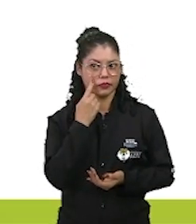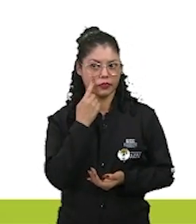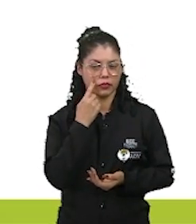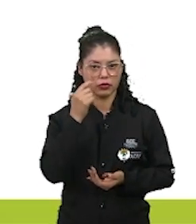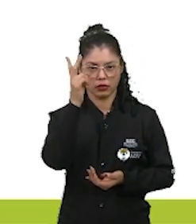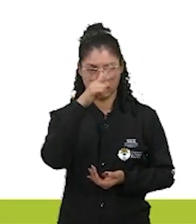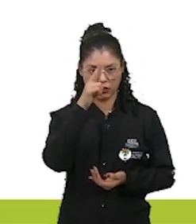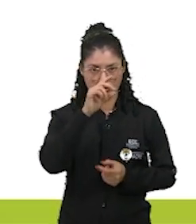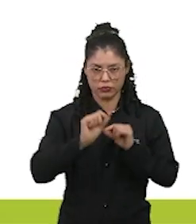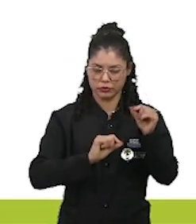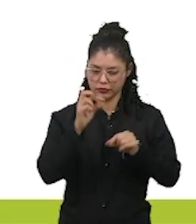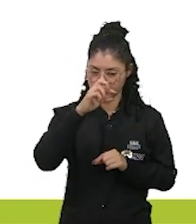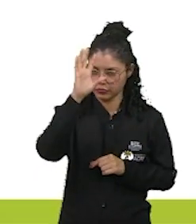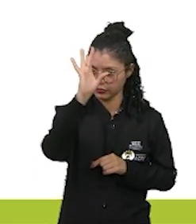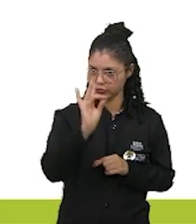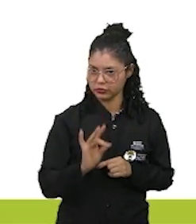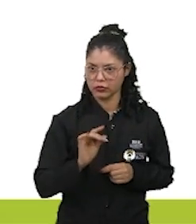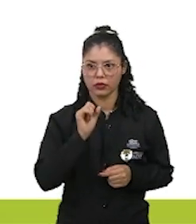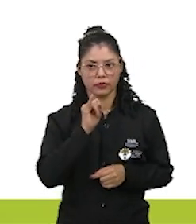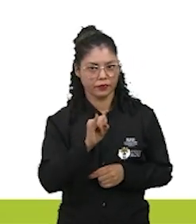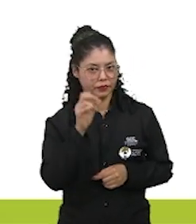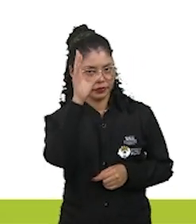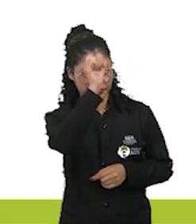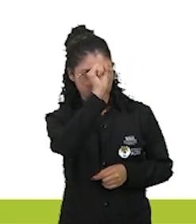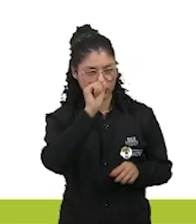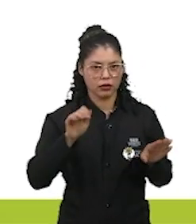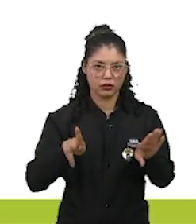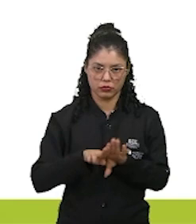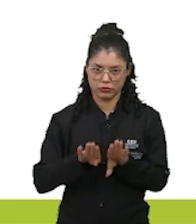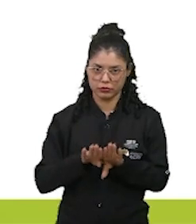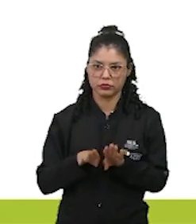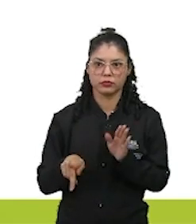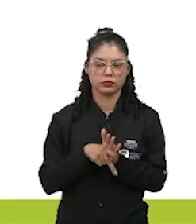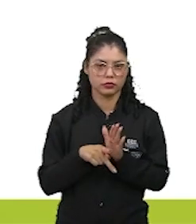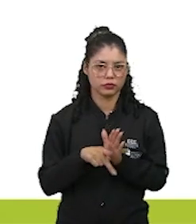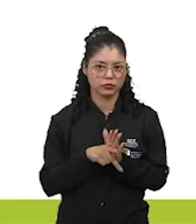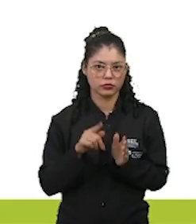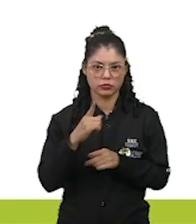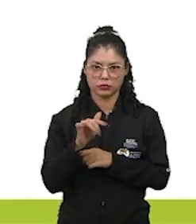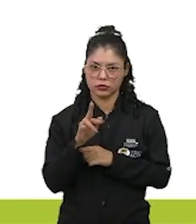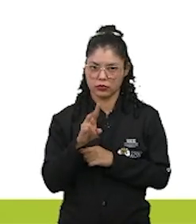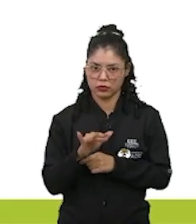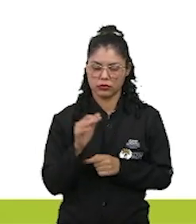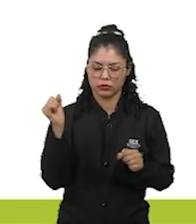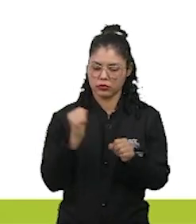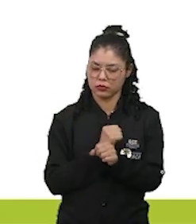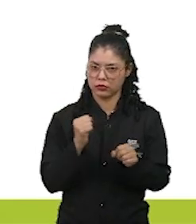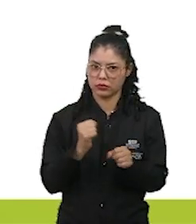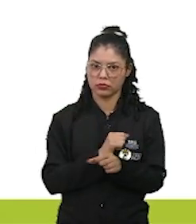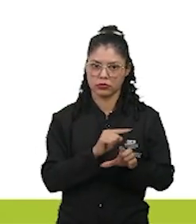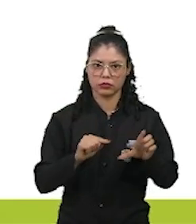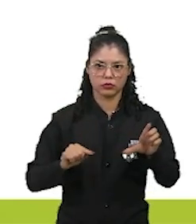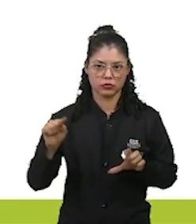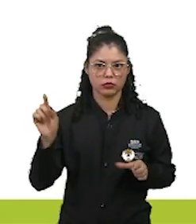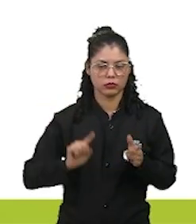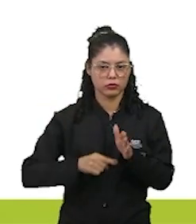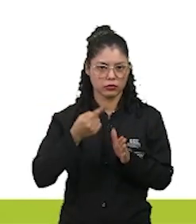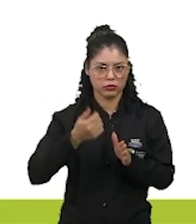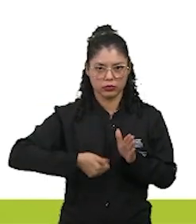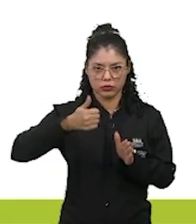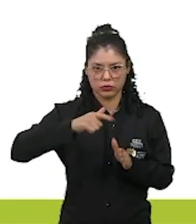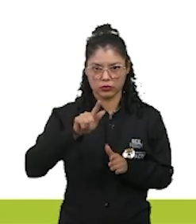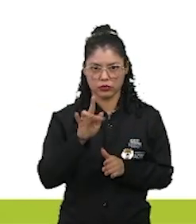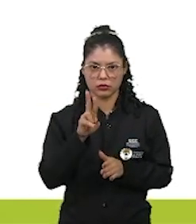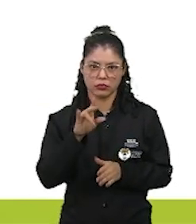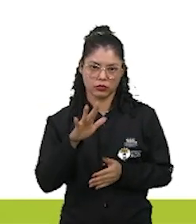essa análise, porque se você aprendeu função polinomial do primeiro grau, aprendeu a construir gráfico da função do primeiro grau, você